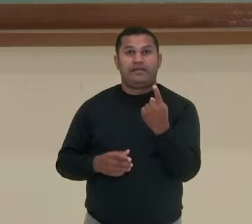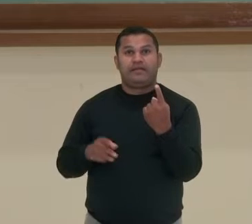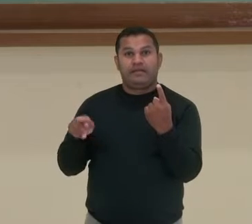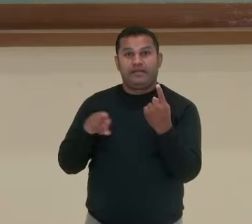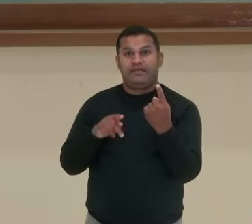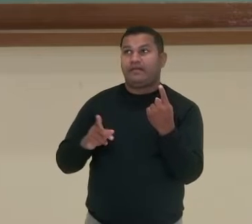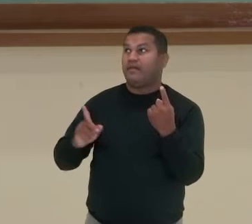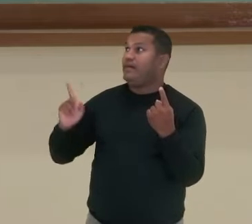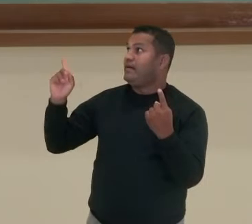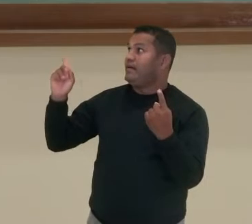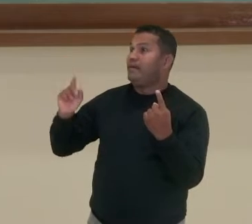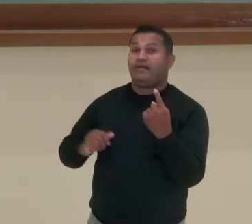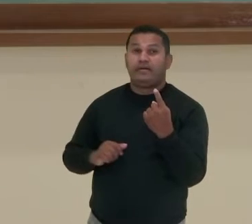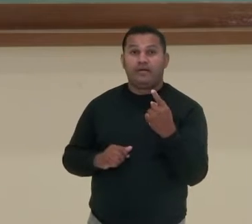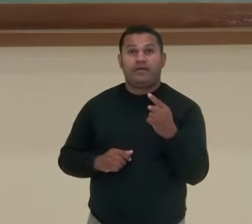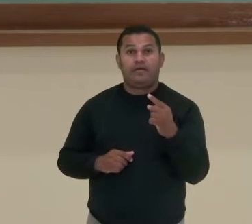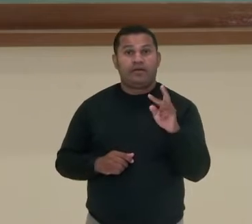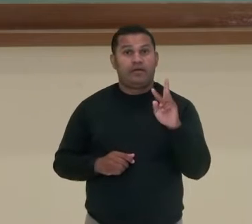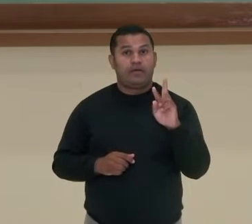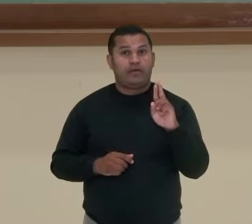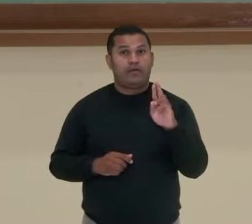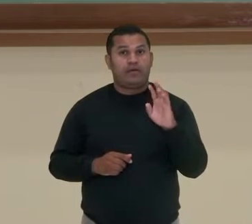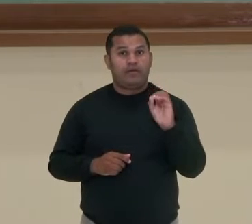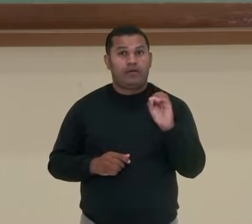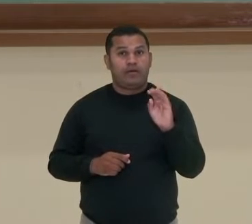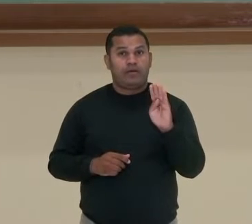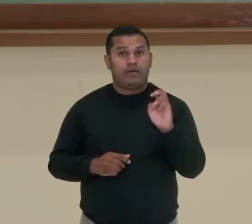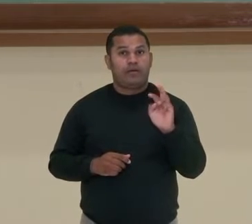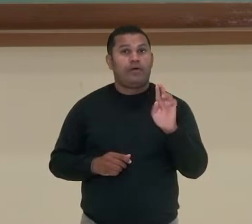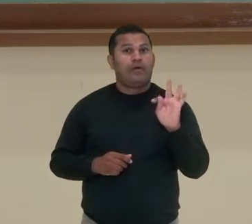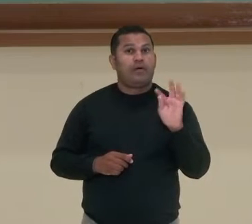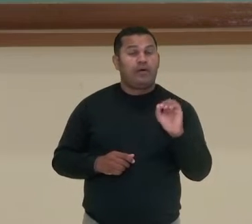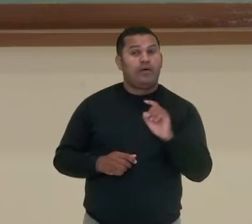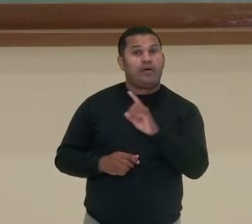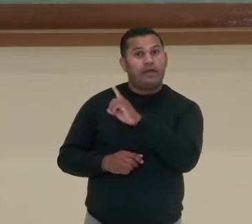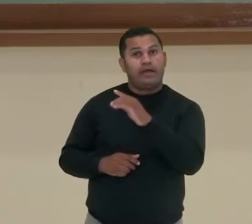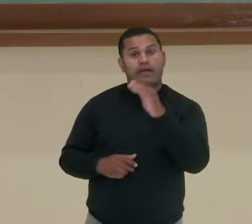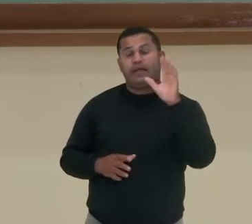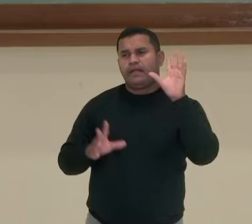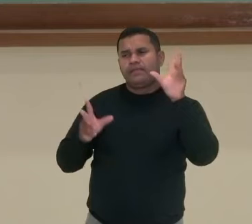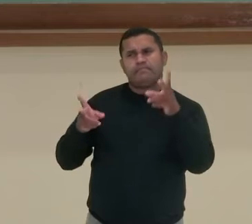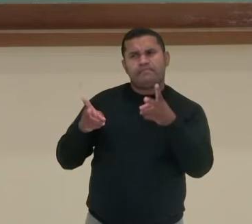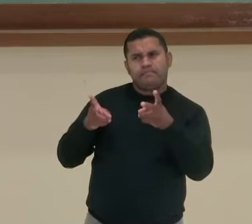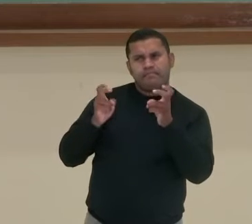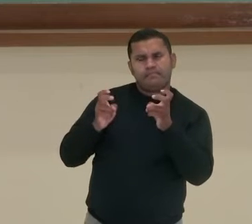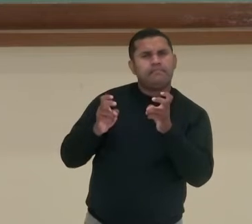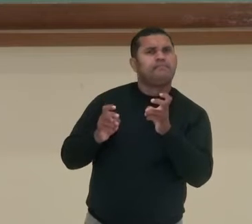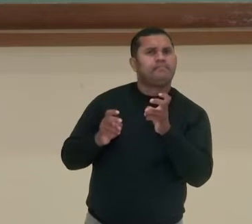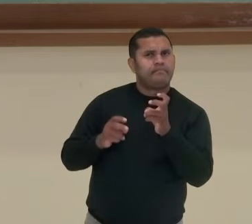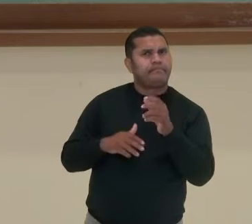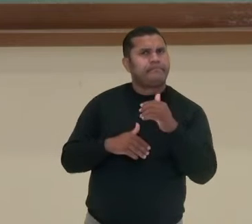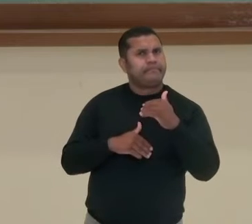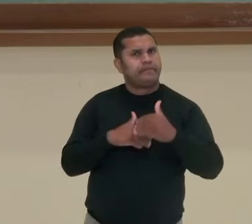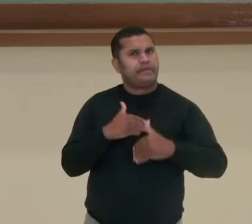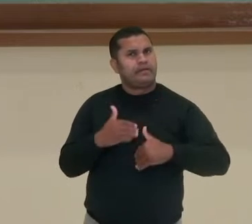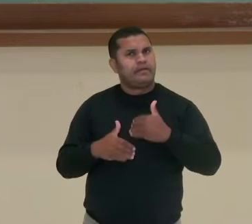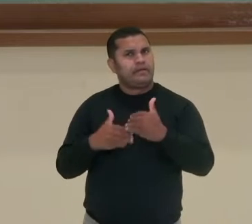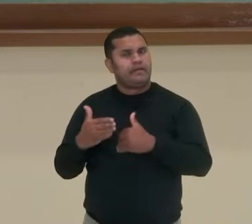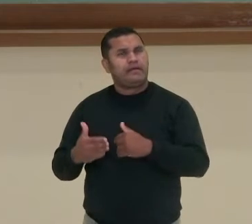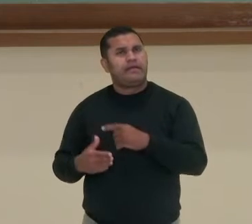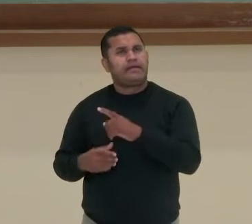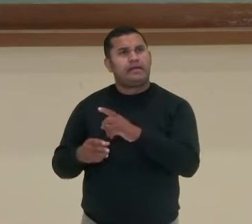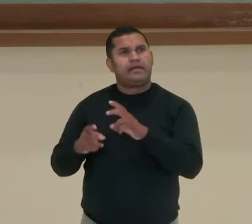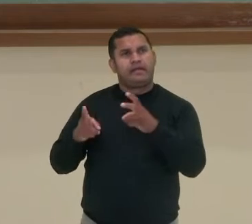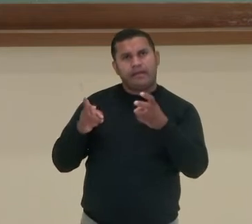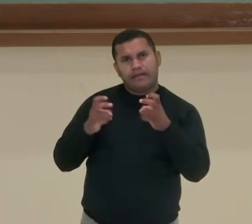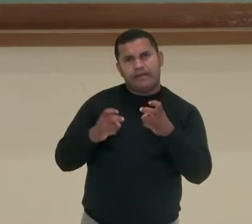um alto exemplo. Eu percebi que de manhã, pois é, demorou um tempinho, mas eu entendi que de manhã eu